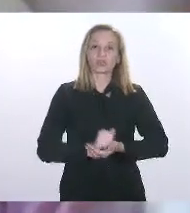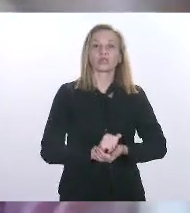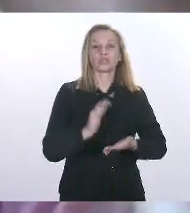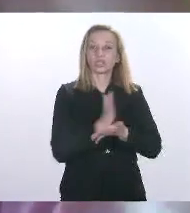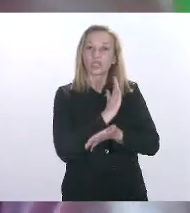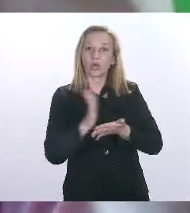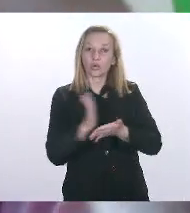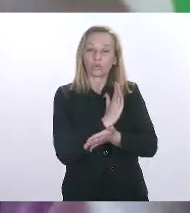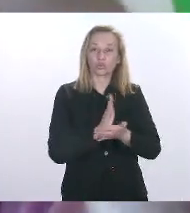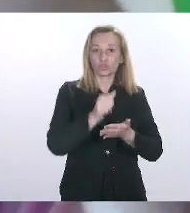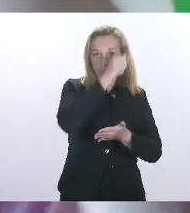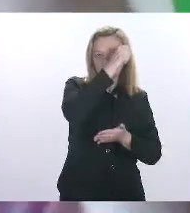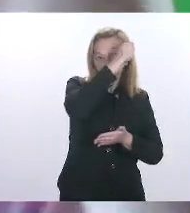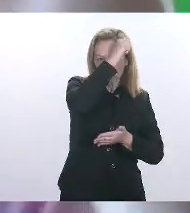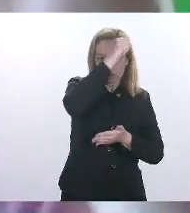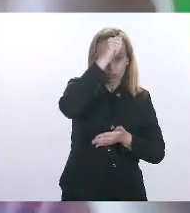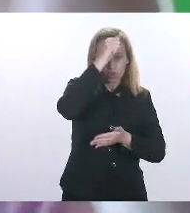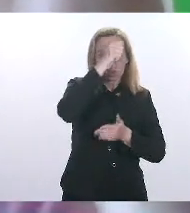alguns municípios.